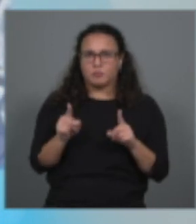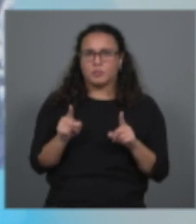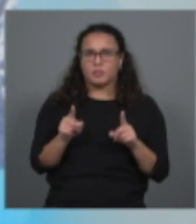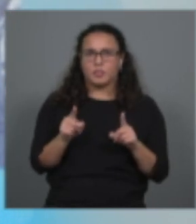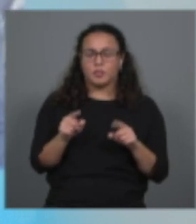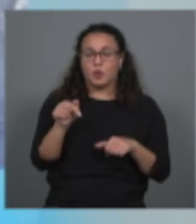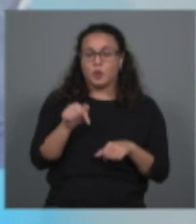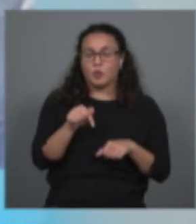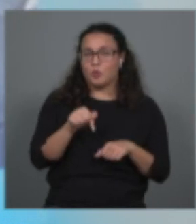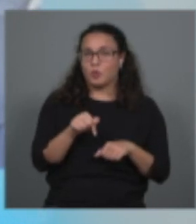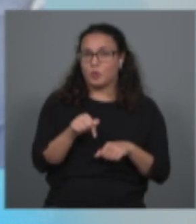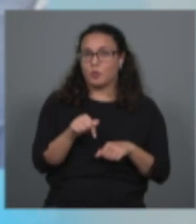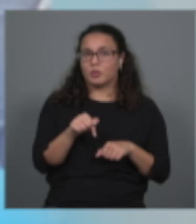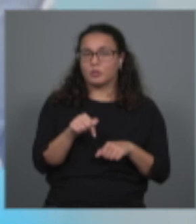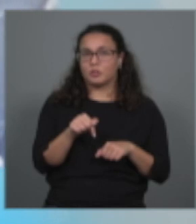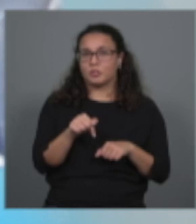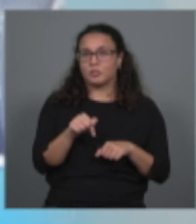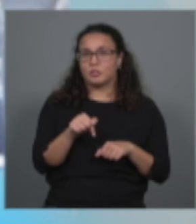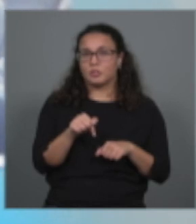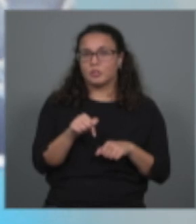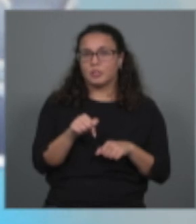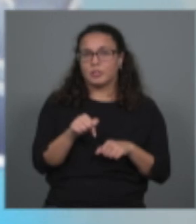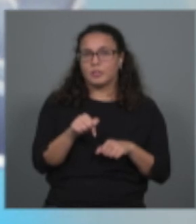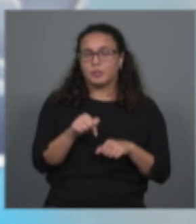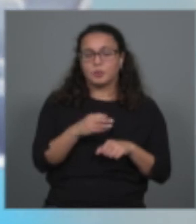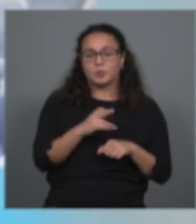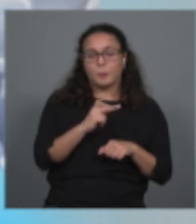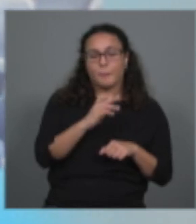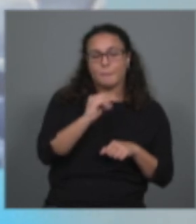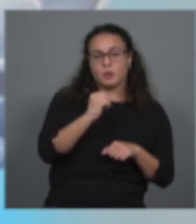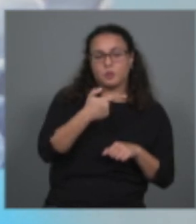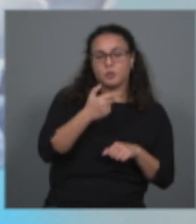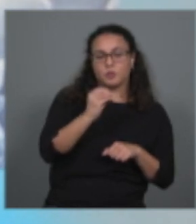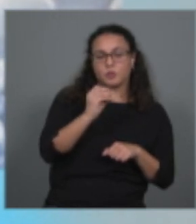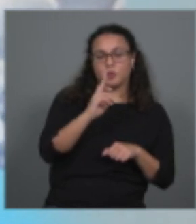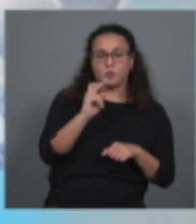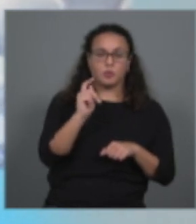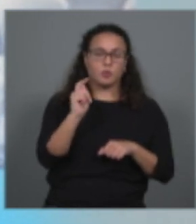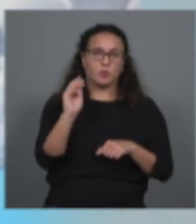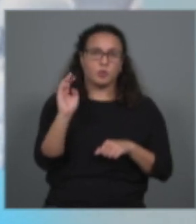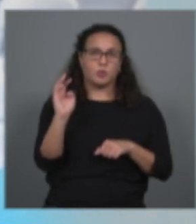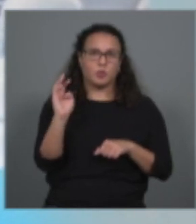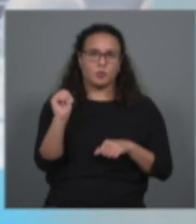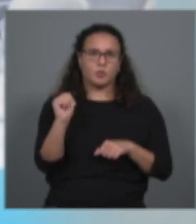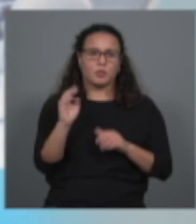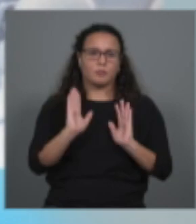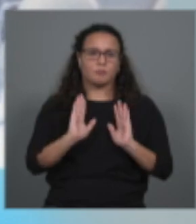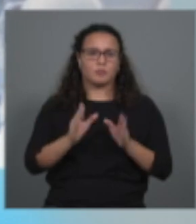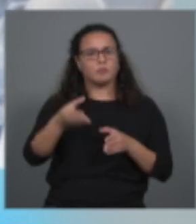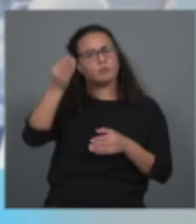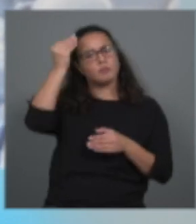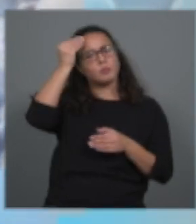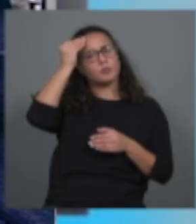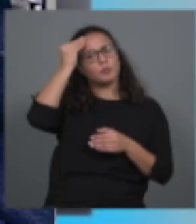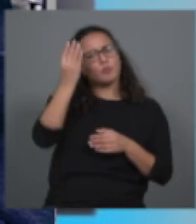Hoje, os pastores, não é, têm muito a aprender com o Padre Cruz. Sem